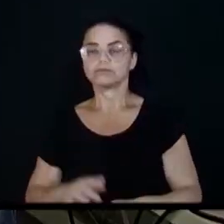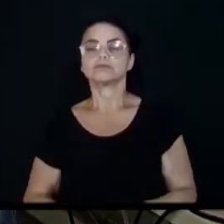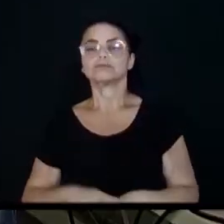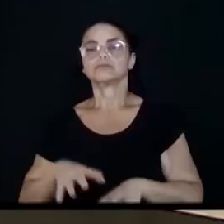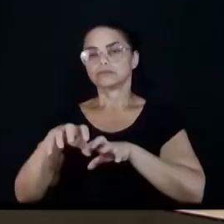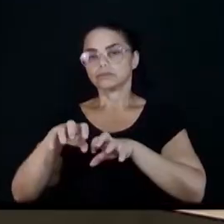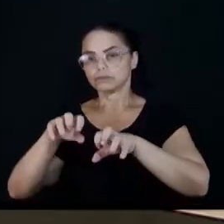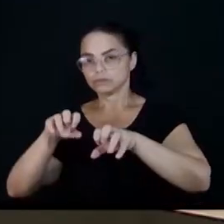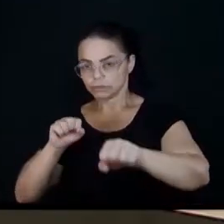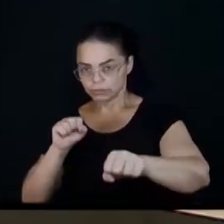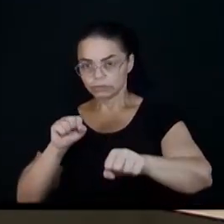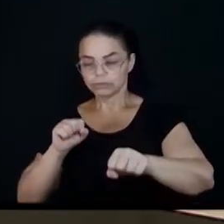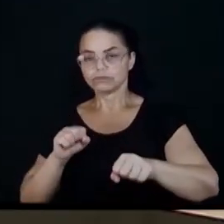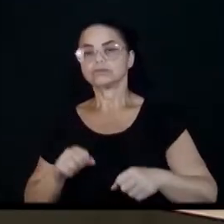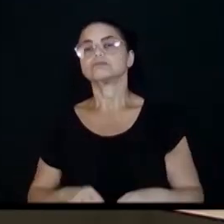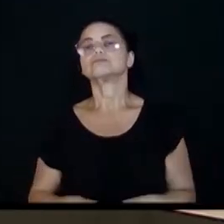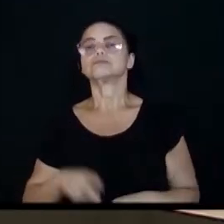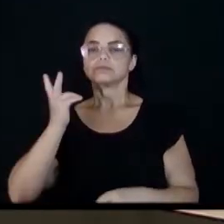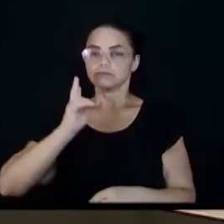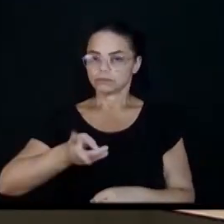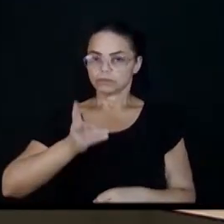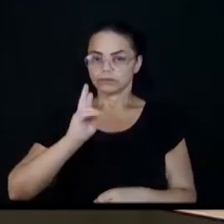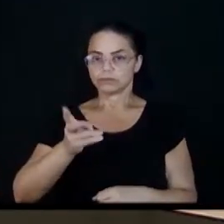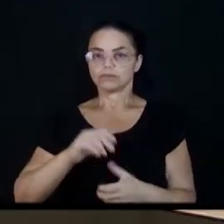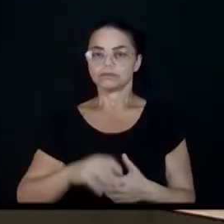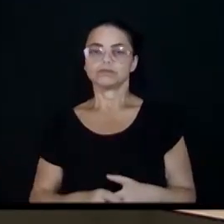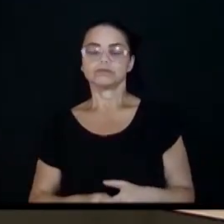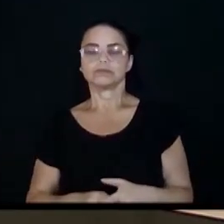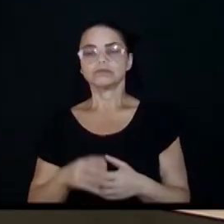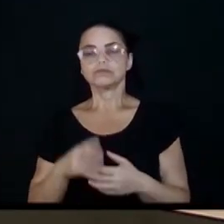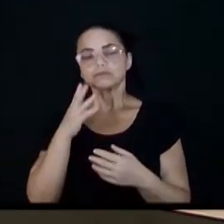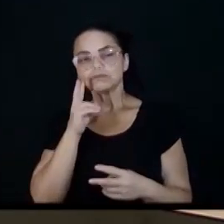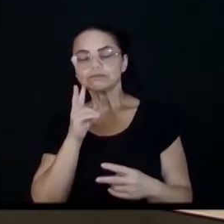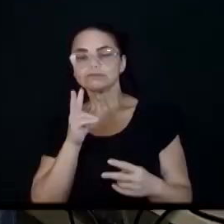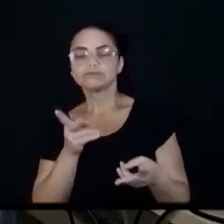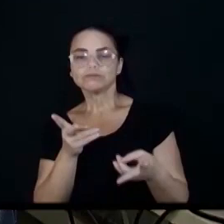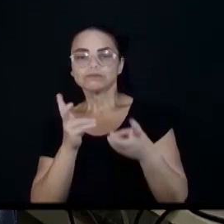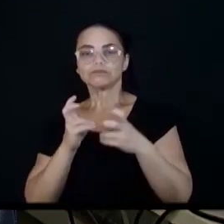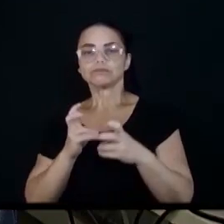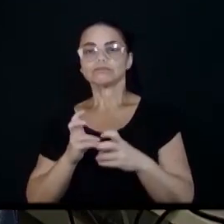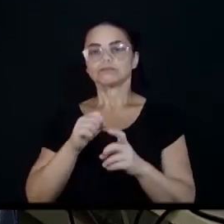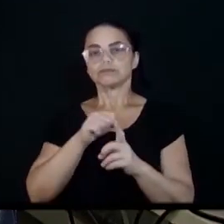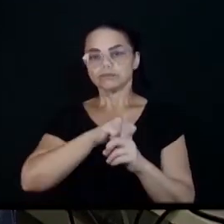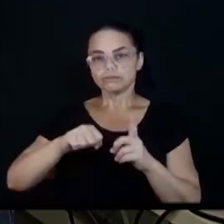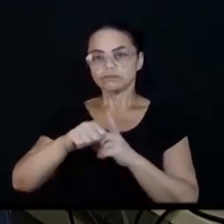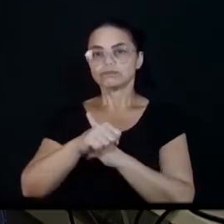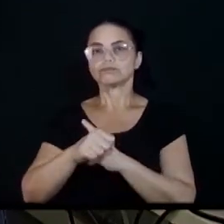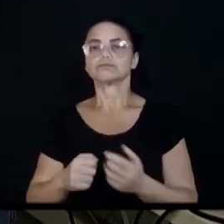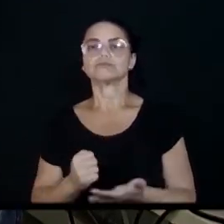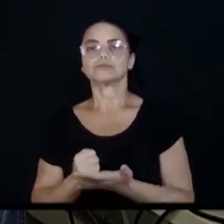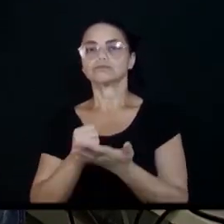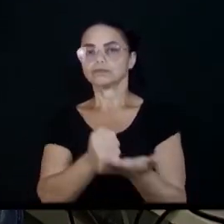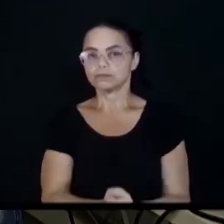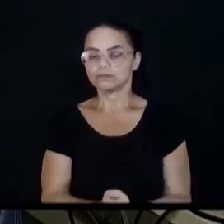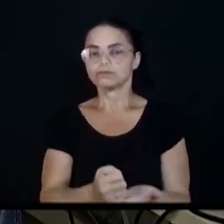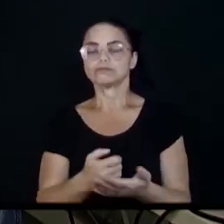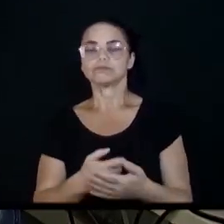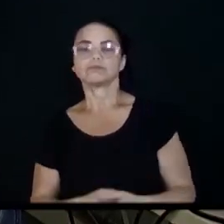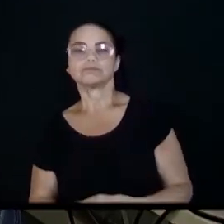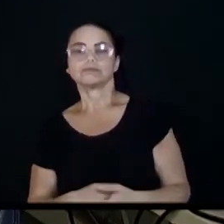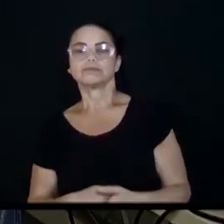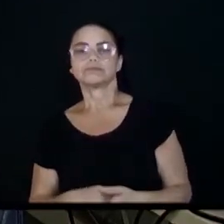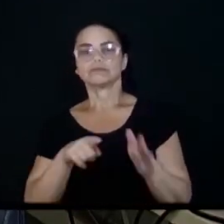mas sempre com esse olhar muito voltado para o social. E como que tem sido para você, né? Qual foi